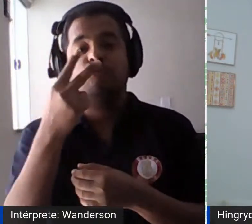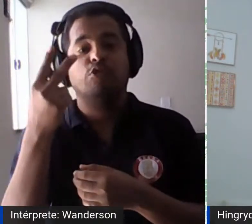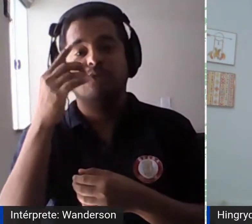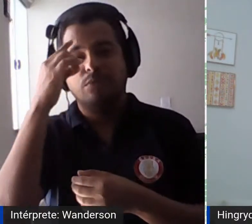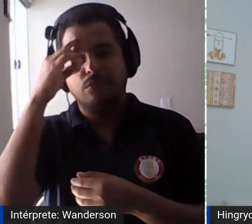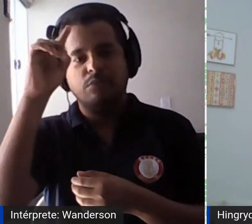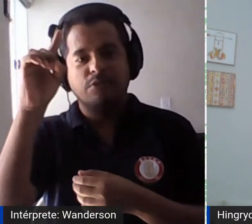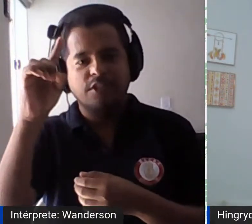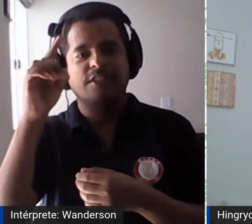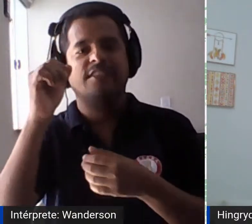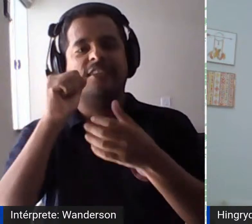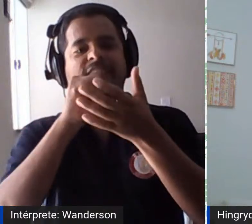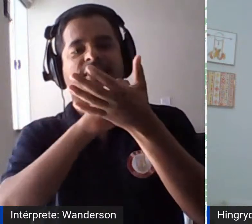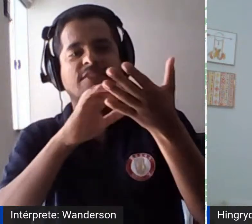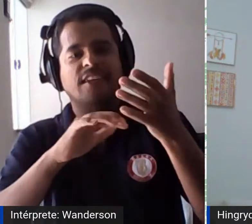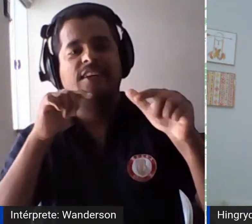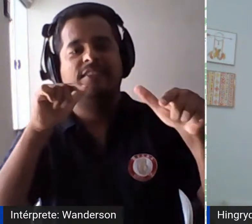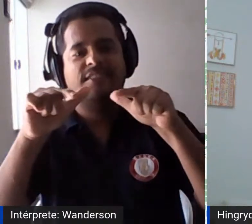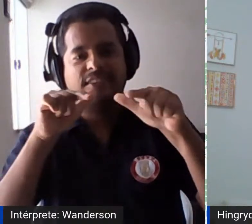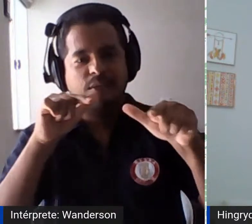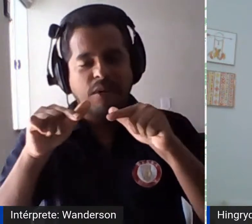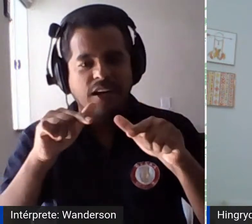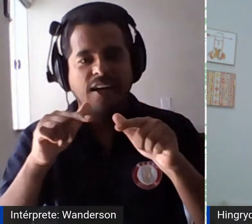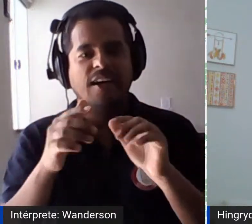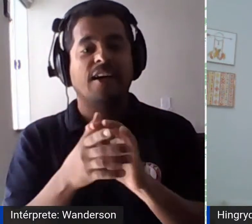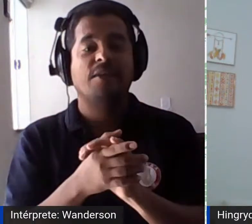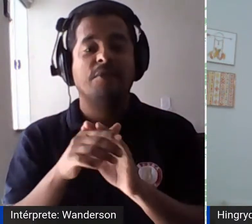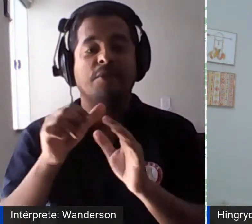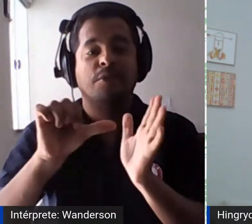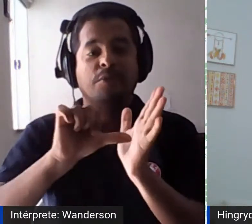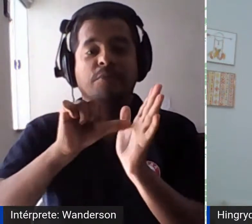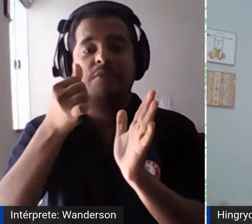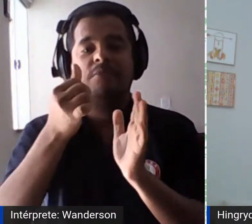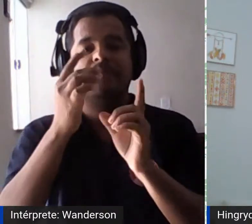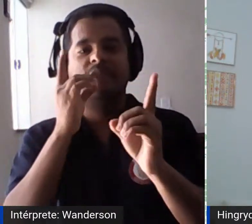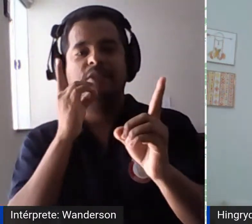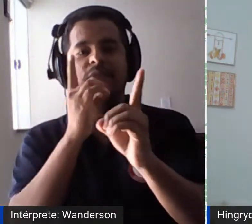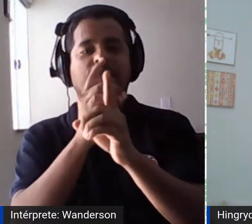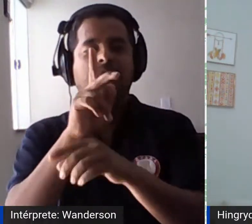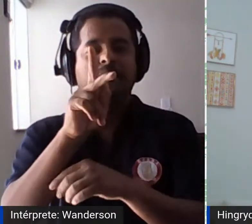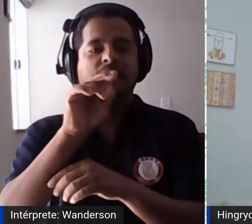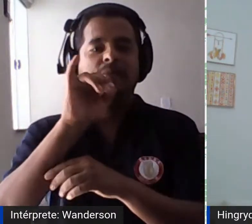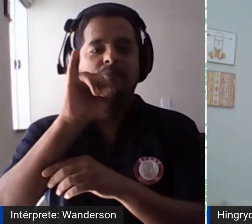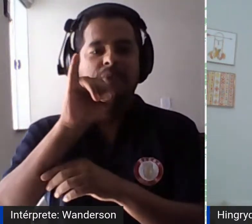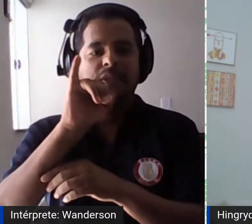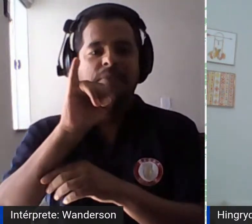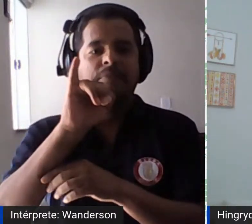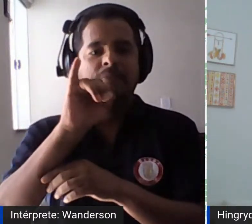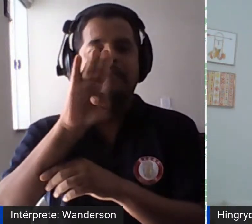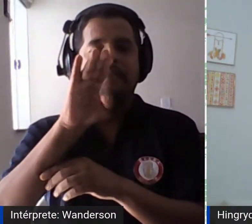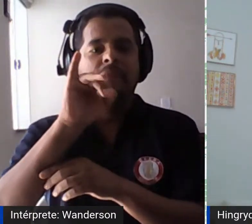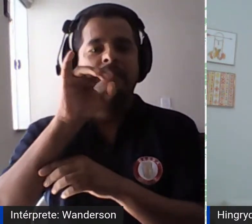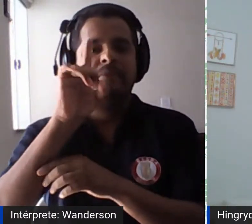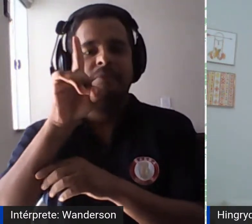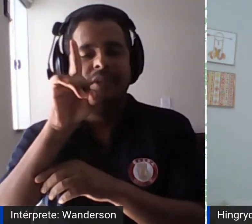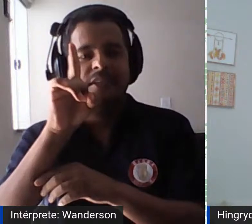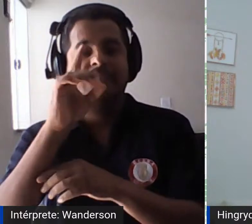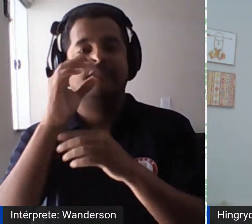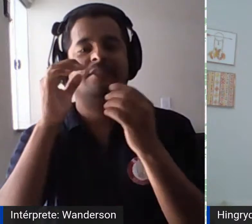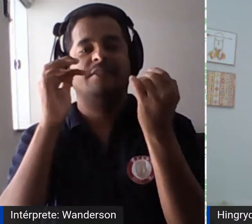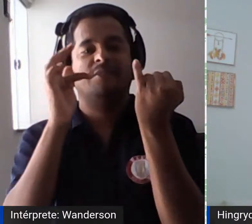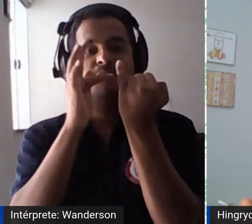de atividades no âmbito do primeiro encontro PIBID de residência do IFBA. Tivemos uns